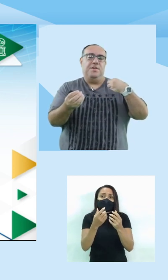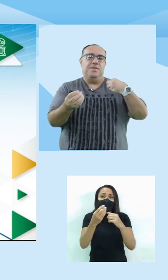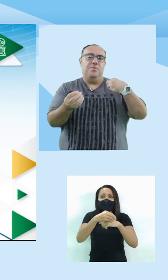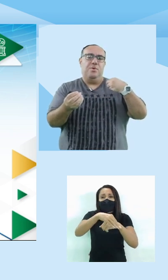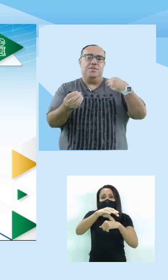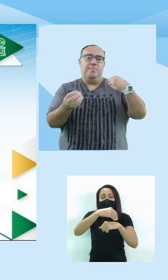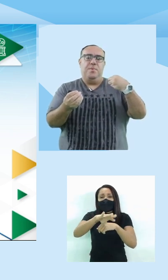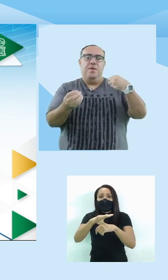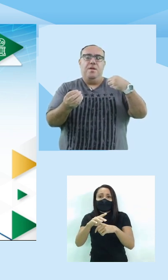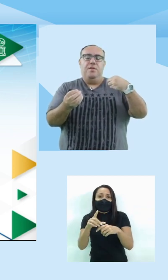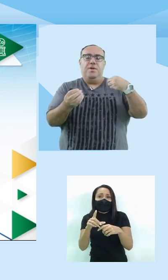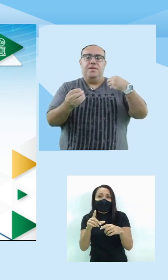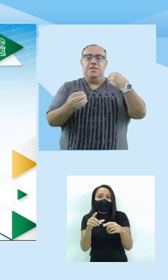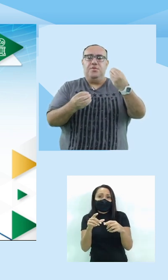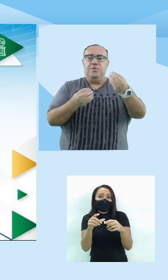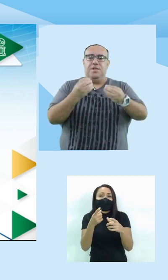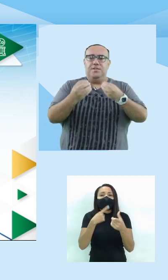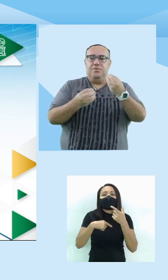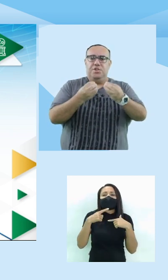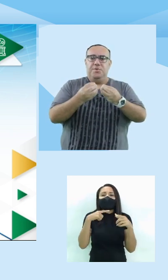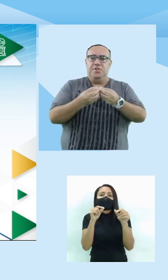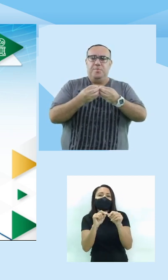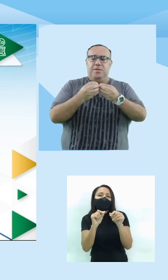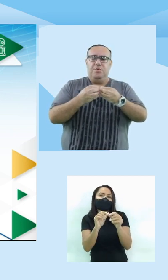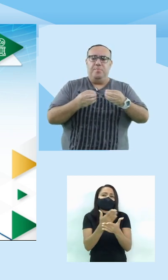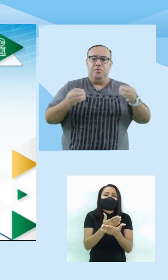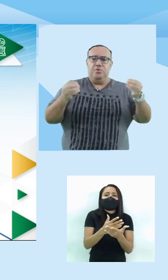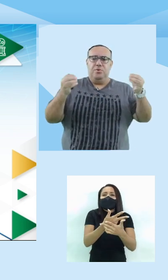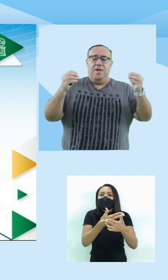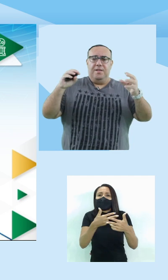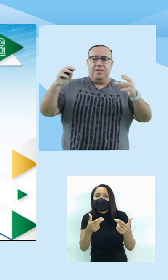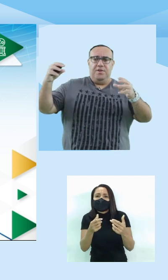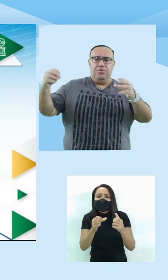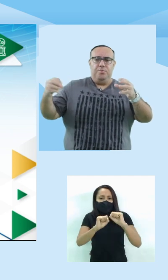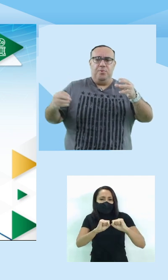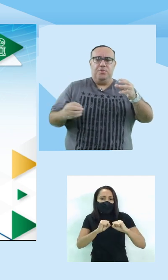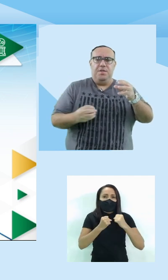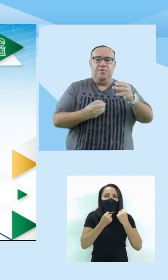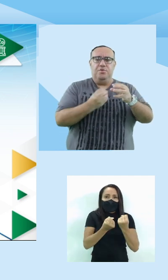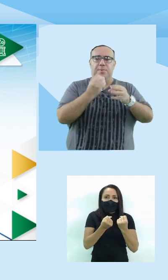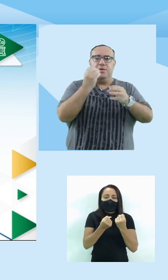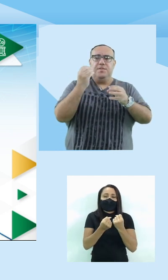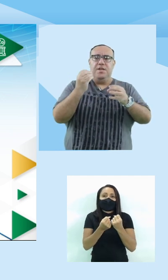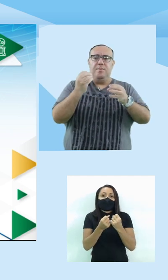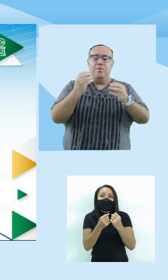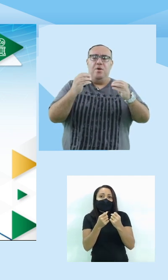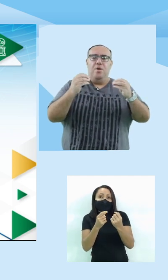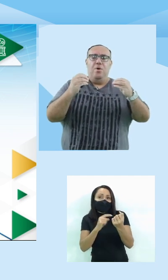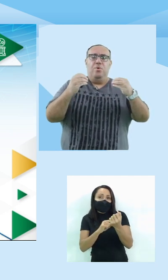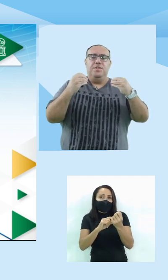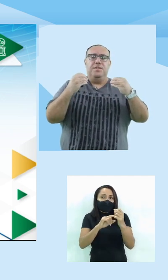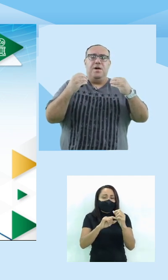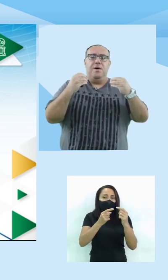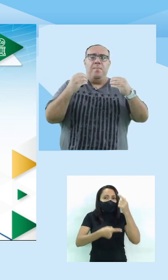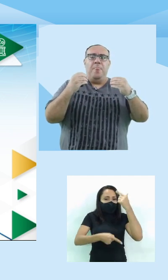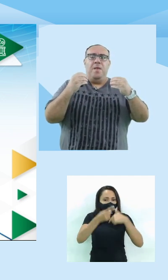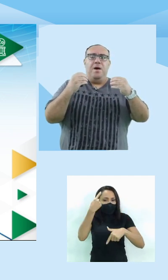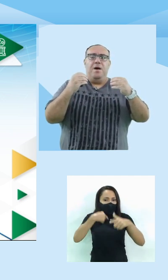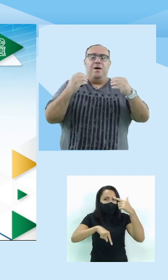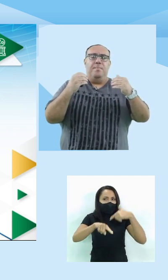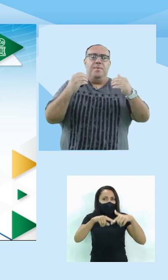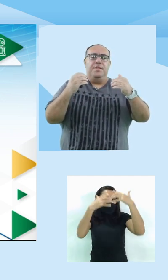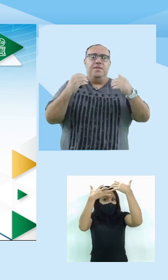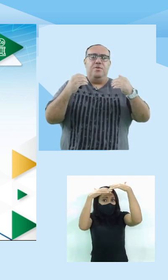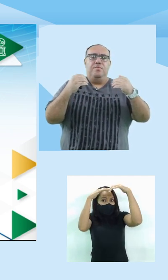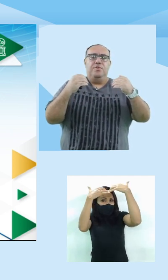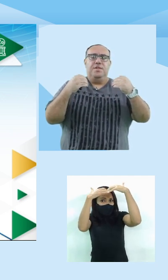de fazer alguma coisa, né? Essas vontades são transmitidas para o impulso, através do impulso nervoso para o cérebro, onde dá